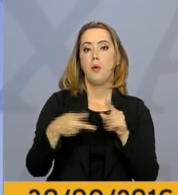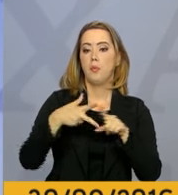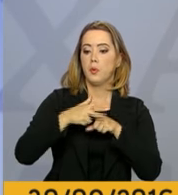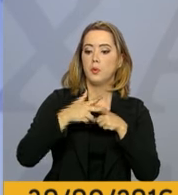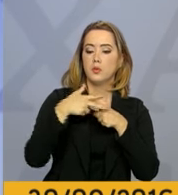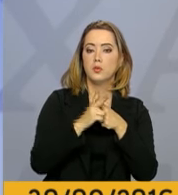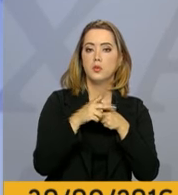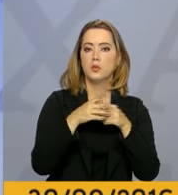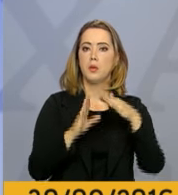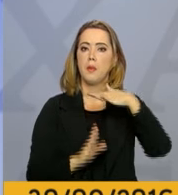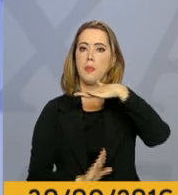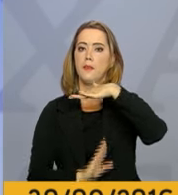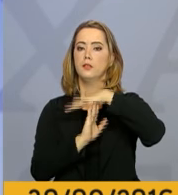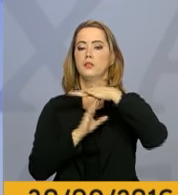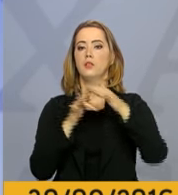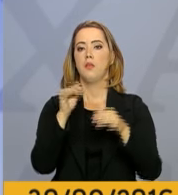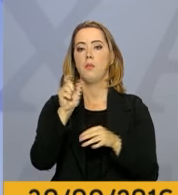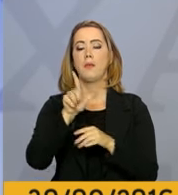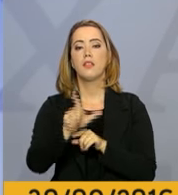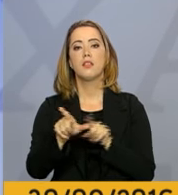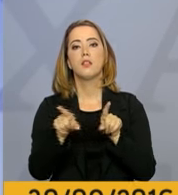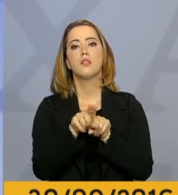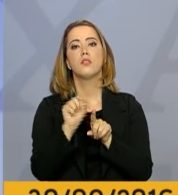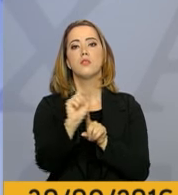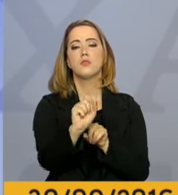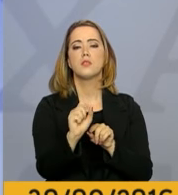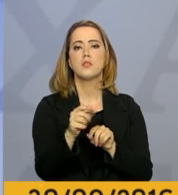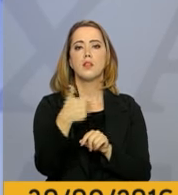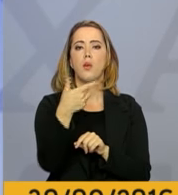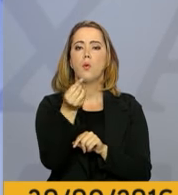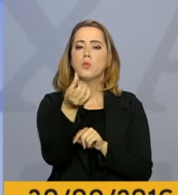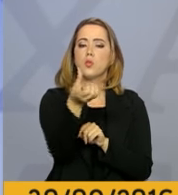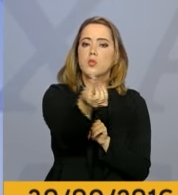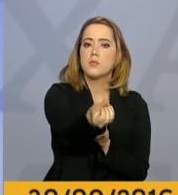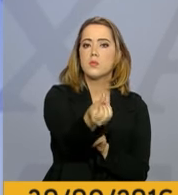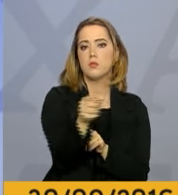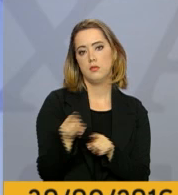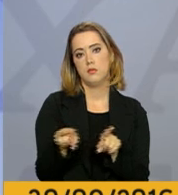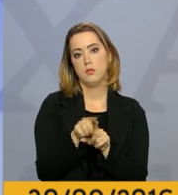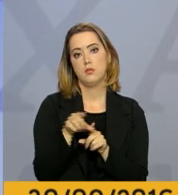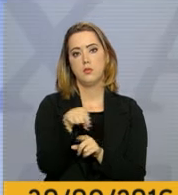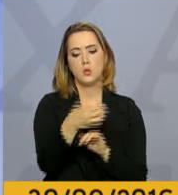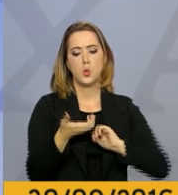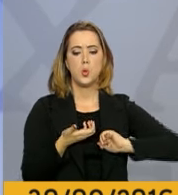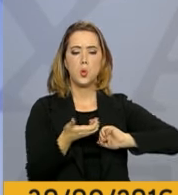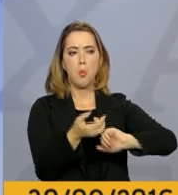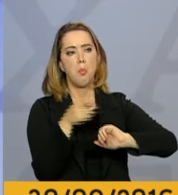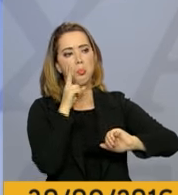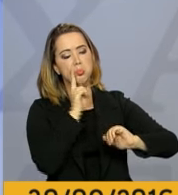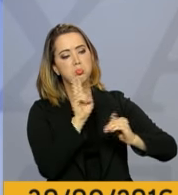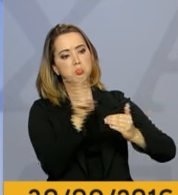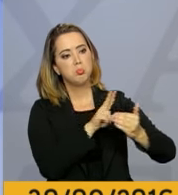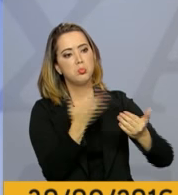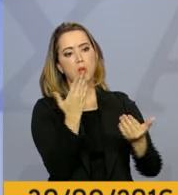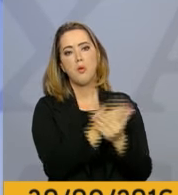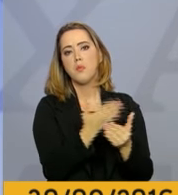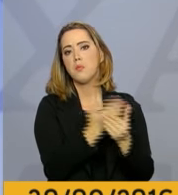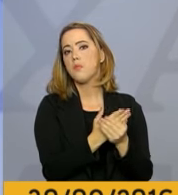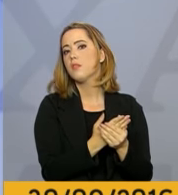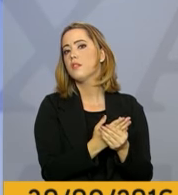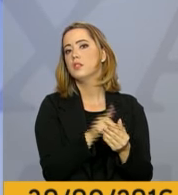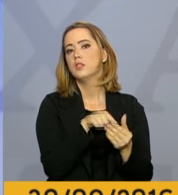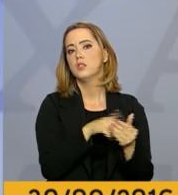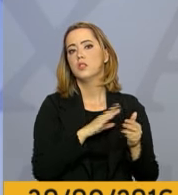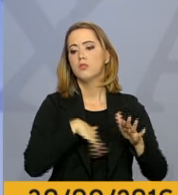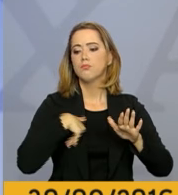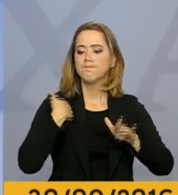O parlamento demonstrou uma vez mais sua sensibilidade. Apreciou o projeto numa sessão que